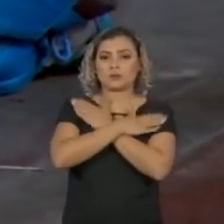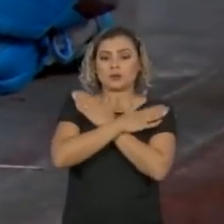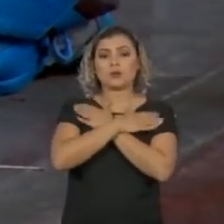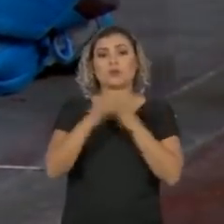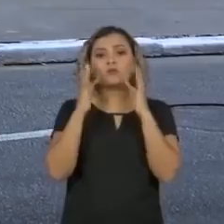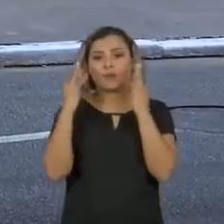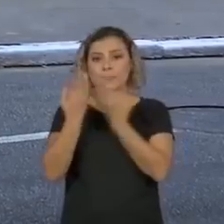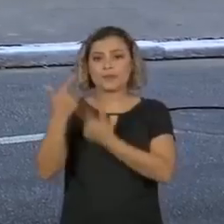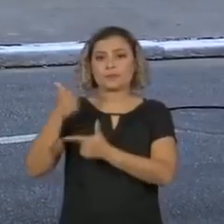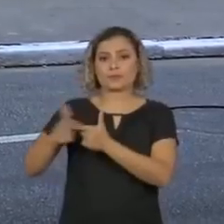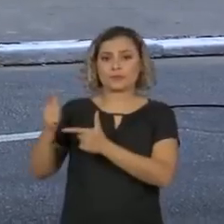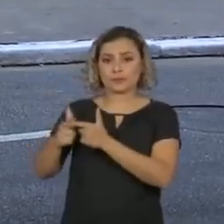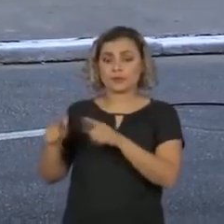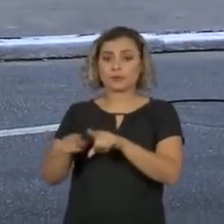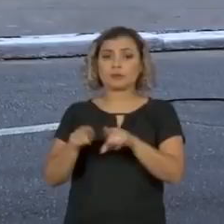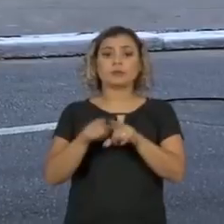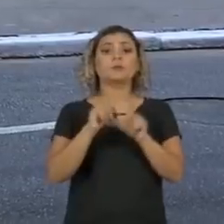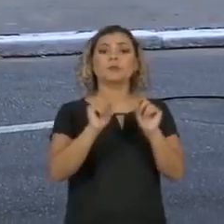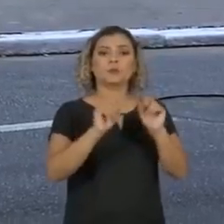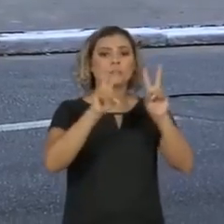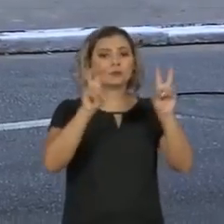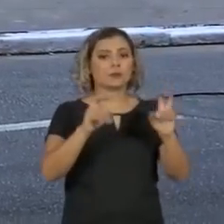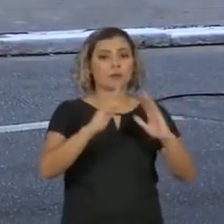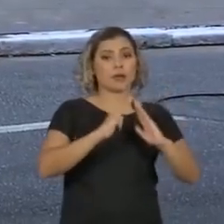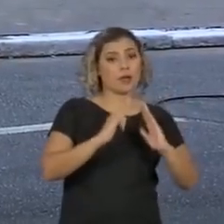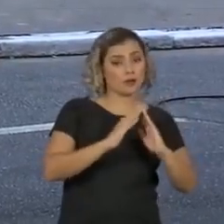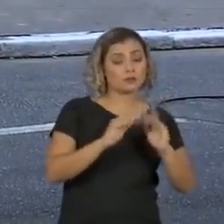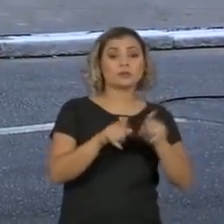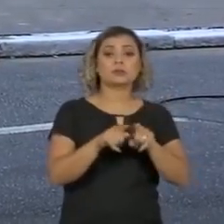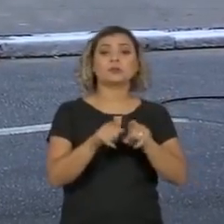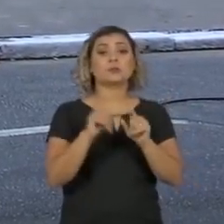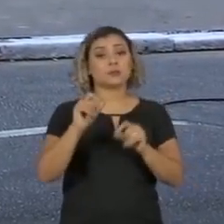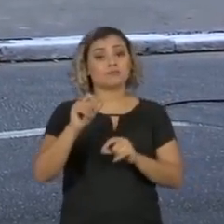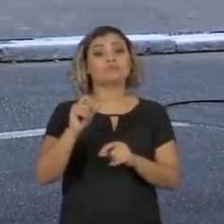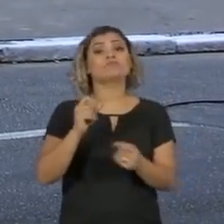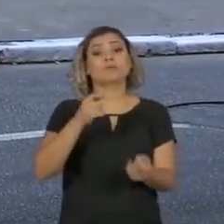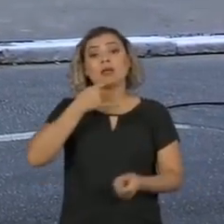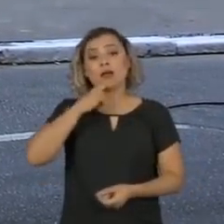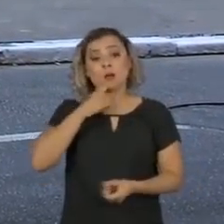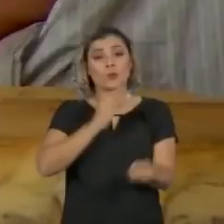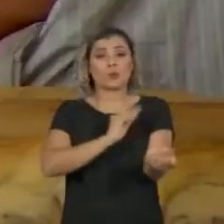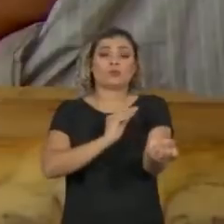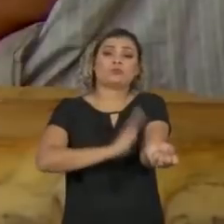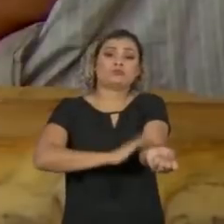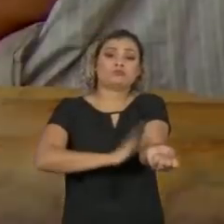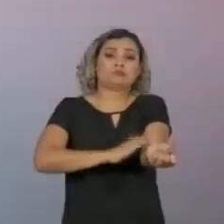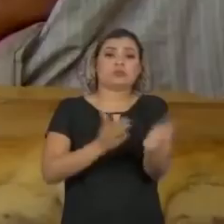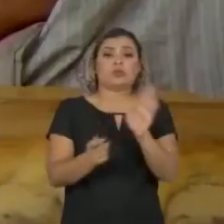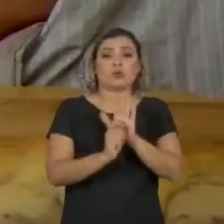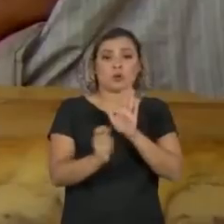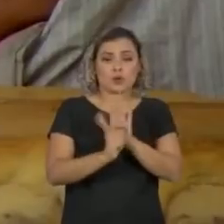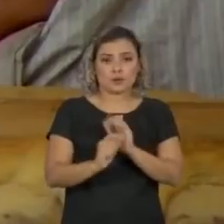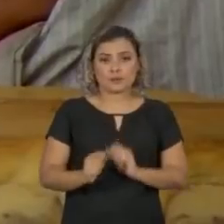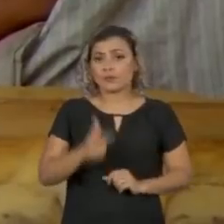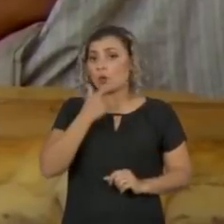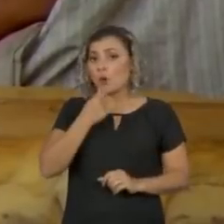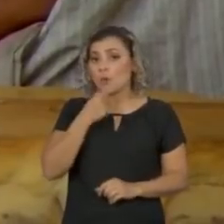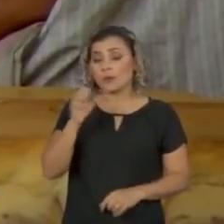conflitos familiares, questões relacionadas à moradia e o uso abusivo de álcool e drogas. Homens